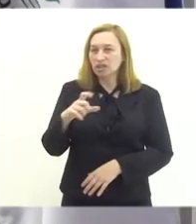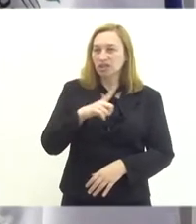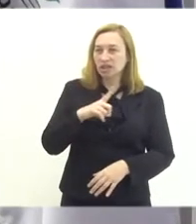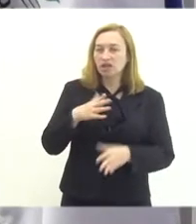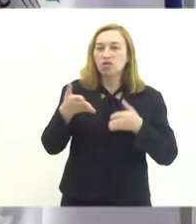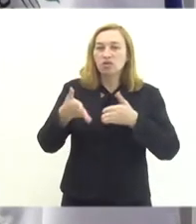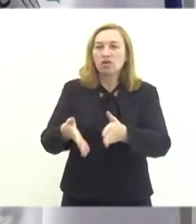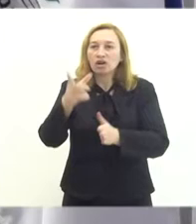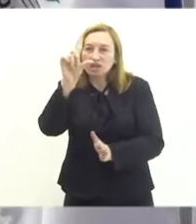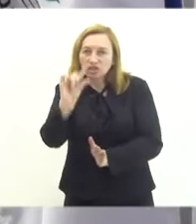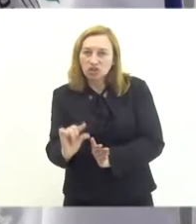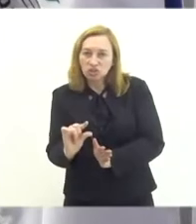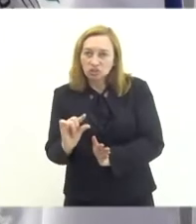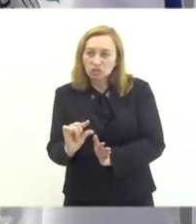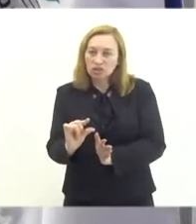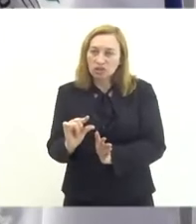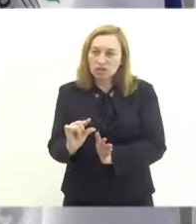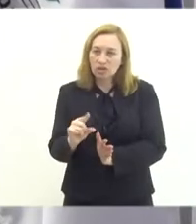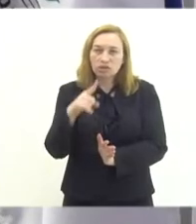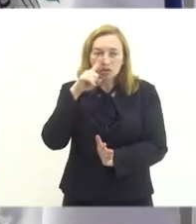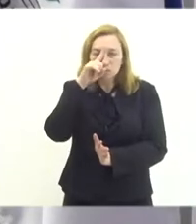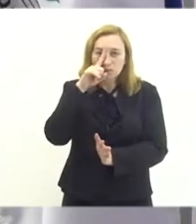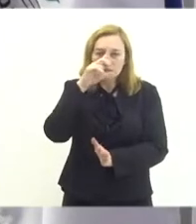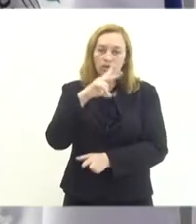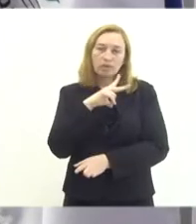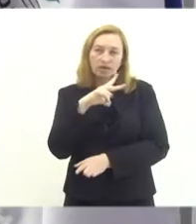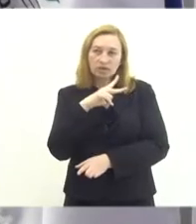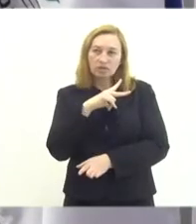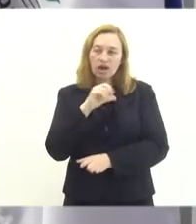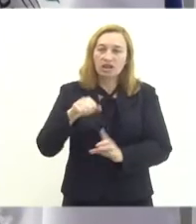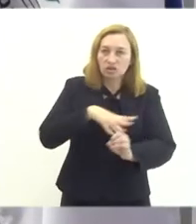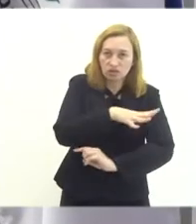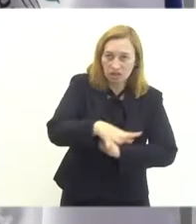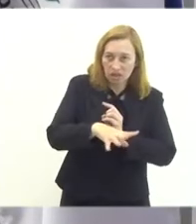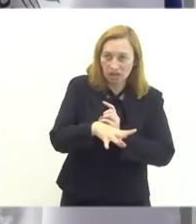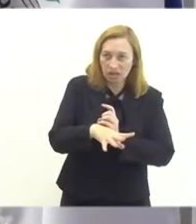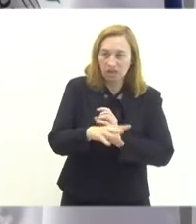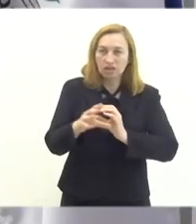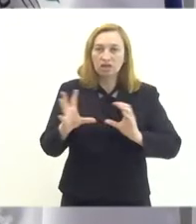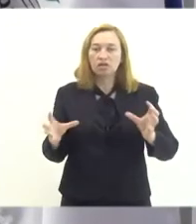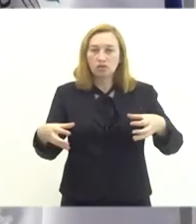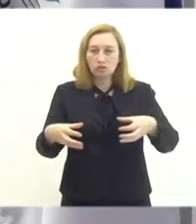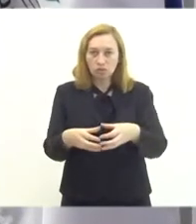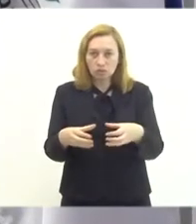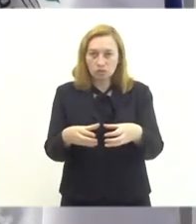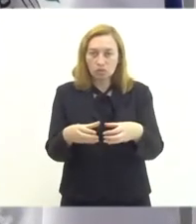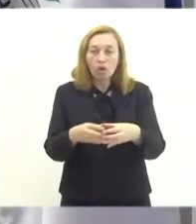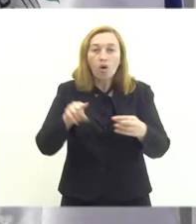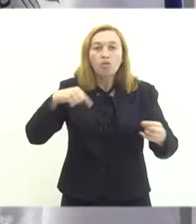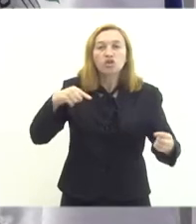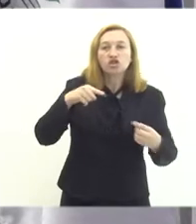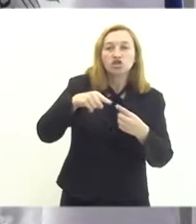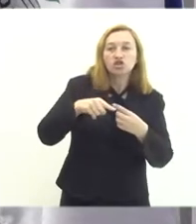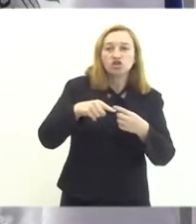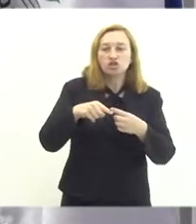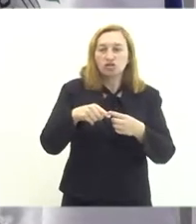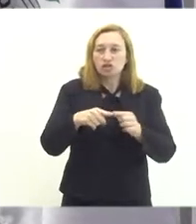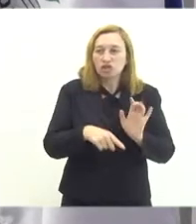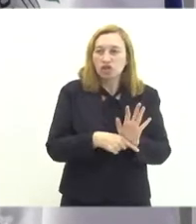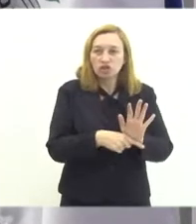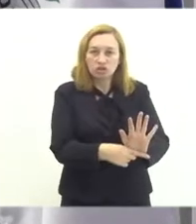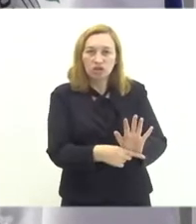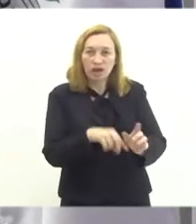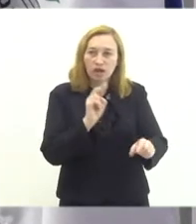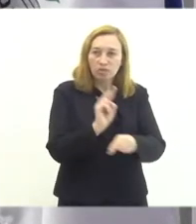na redução dos riscos a danos individuais sociais e comunitários com o objetivo de acolher e